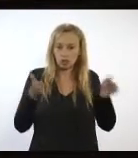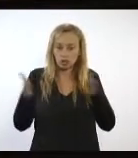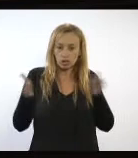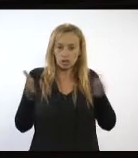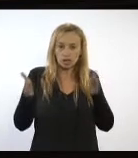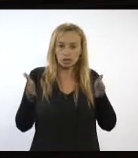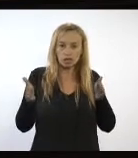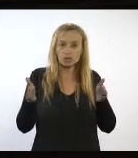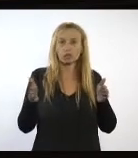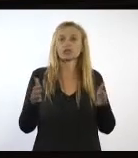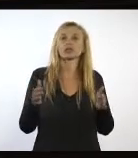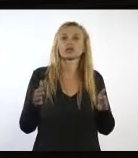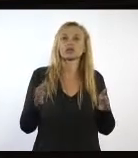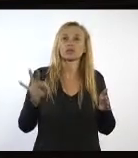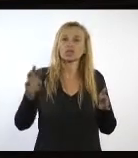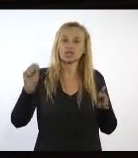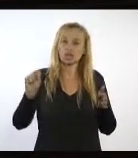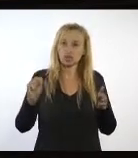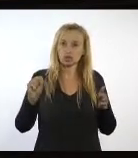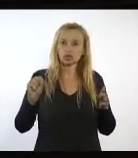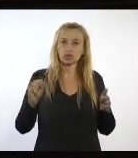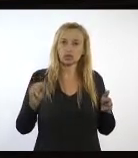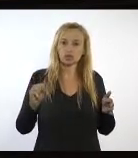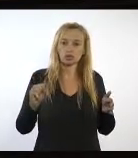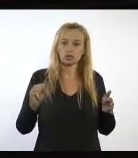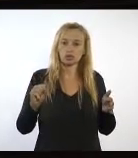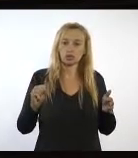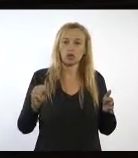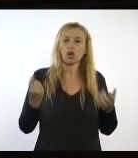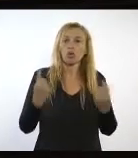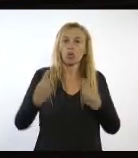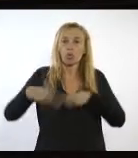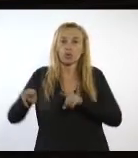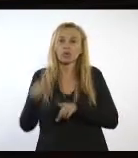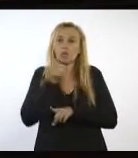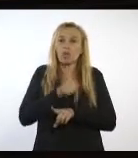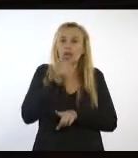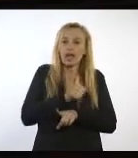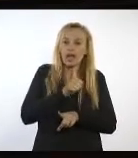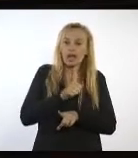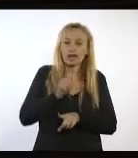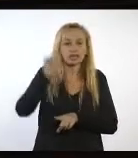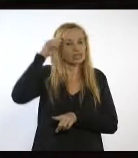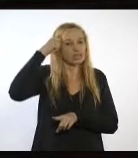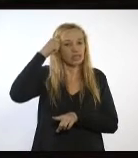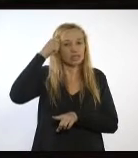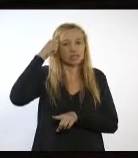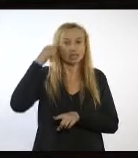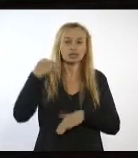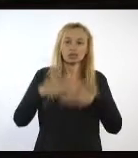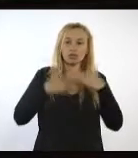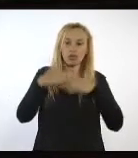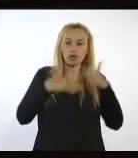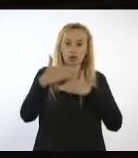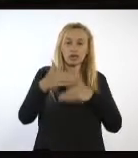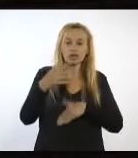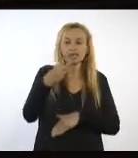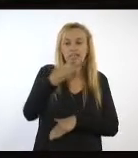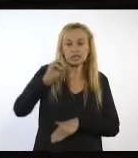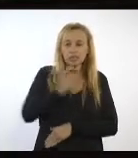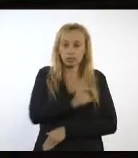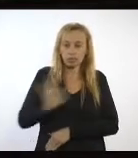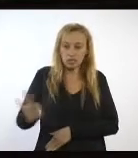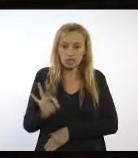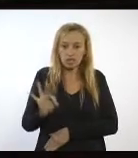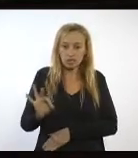de feminicídio contra as mulheres negras cresceram em cerca de 30%,